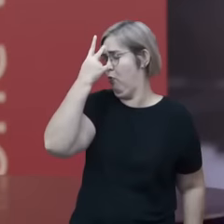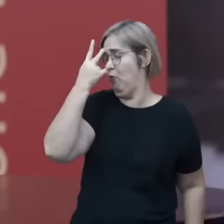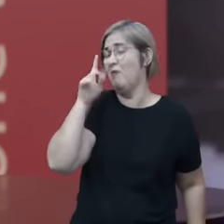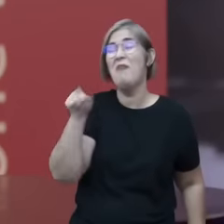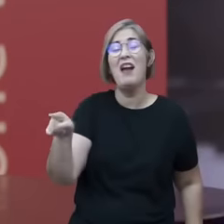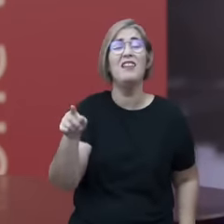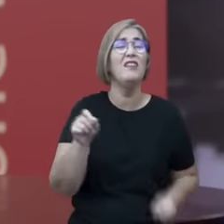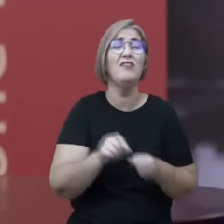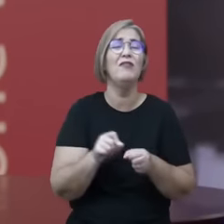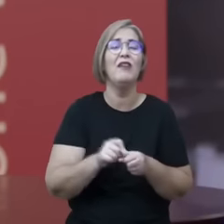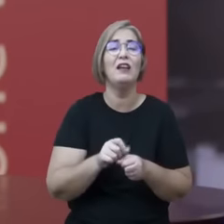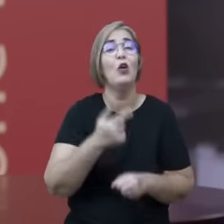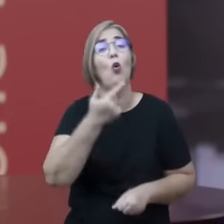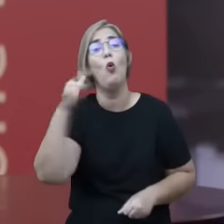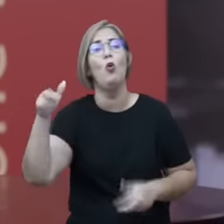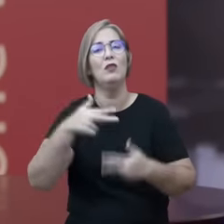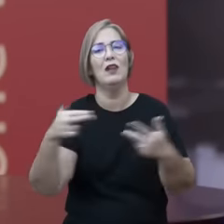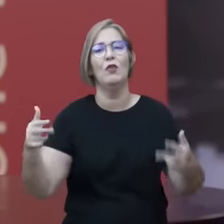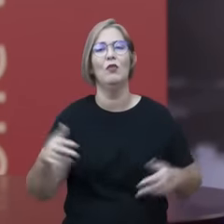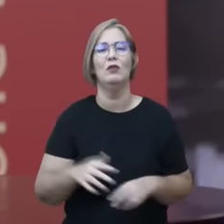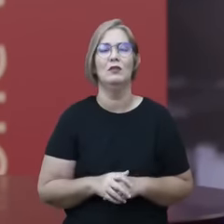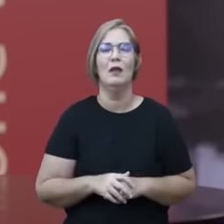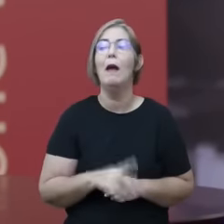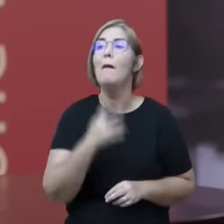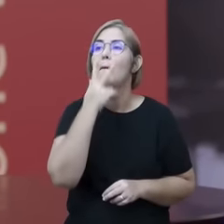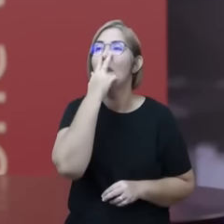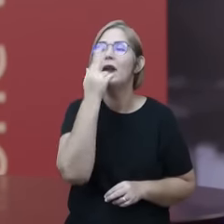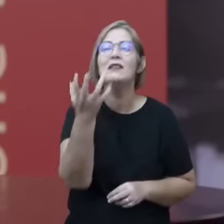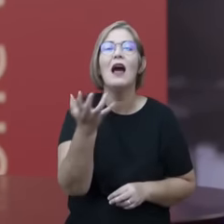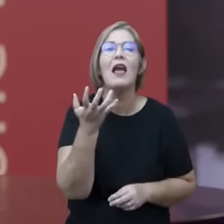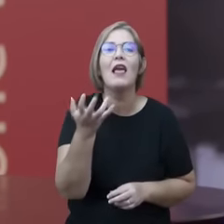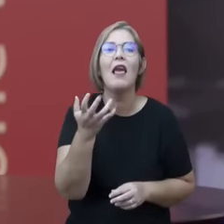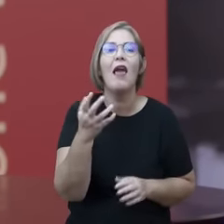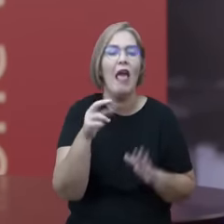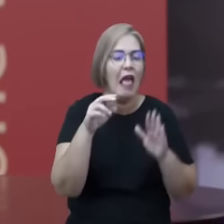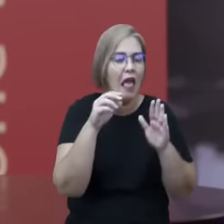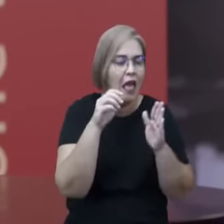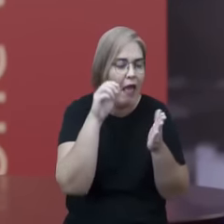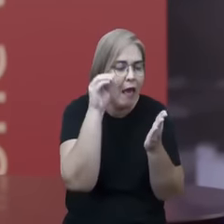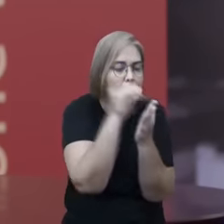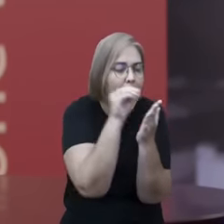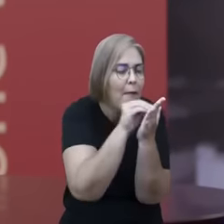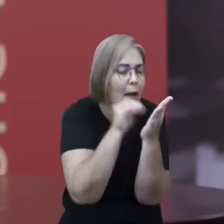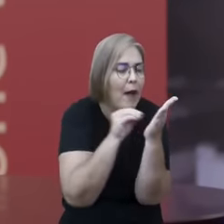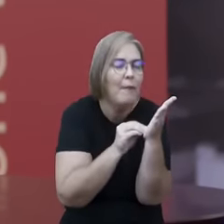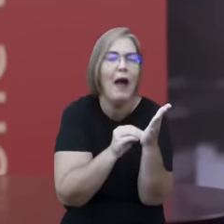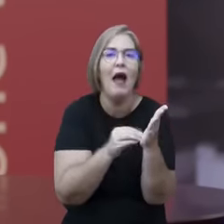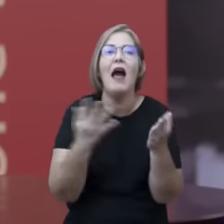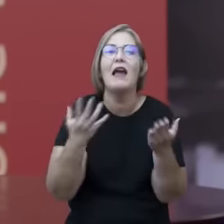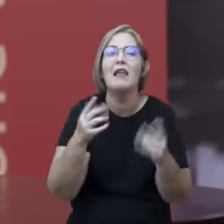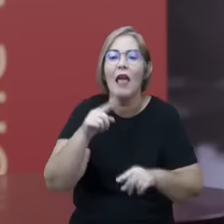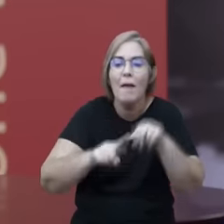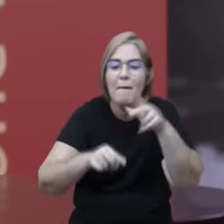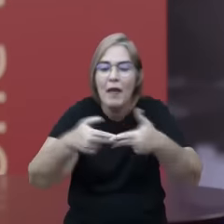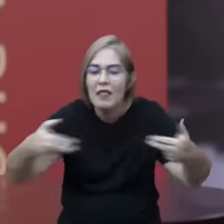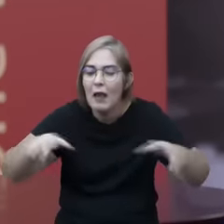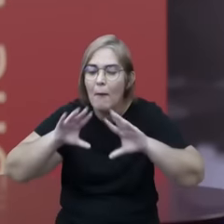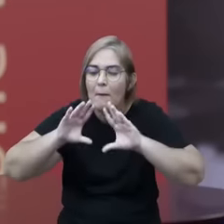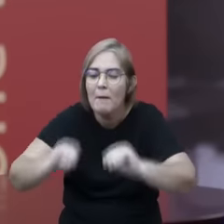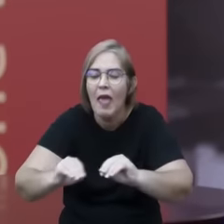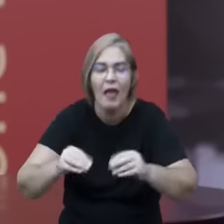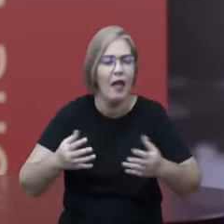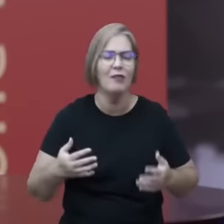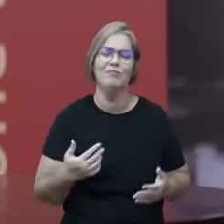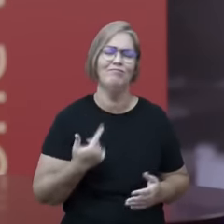tornar o eterno algo palpável, absolutizar o eterno no tempo, né? Concretizá-lo. E aí